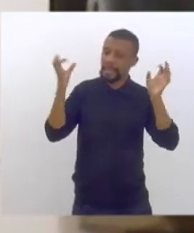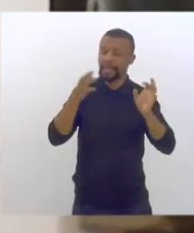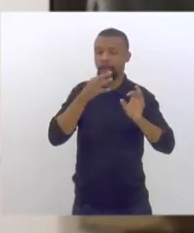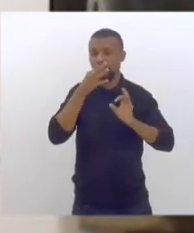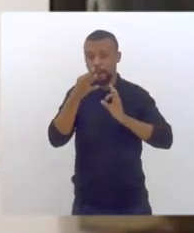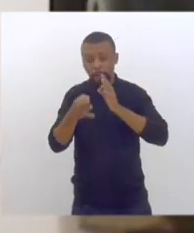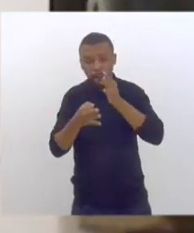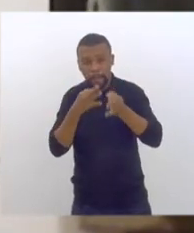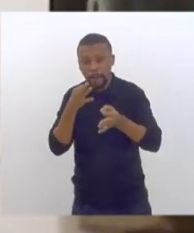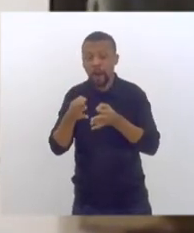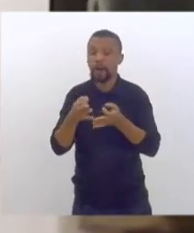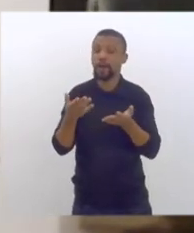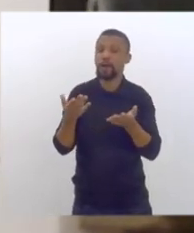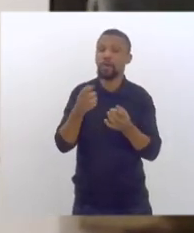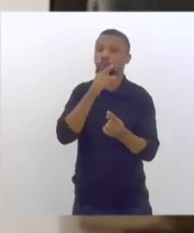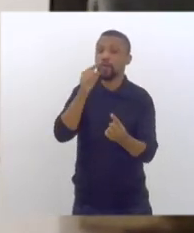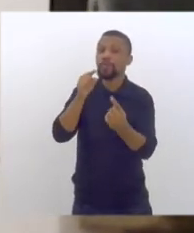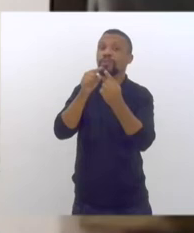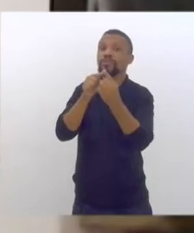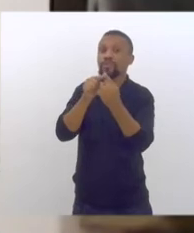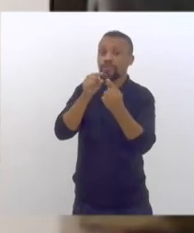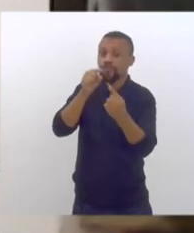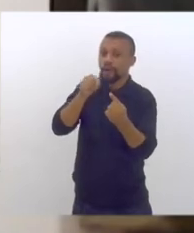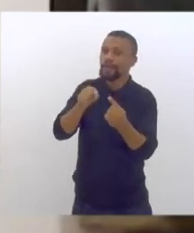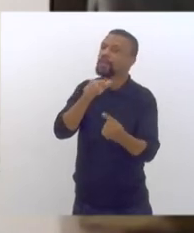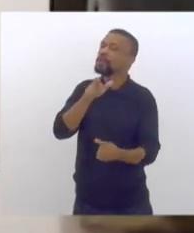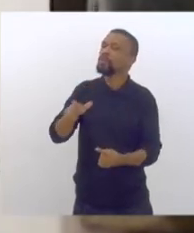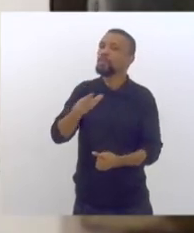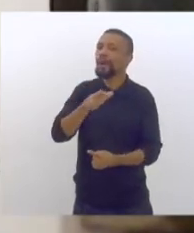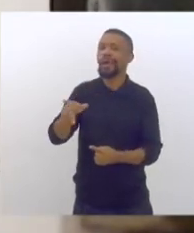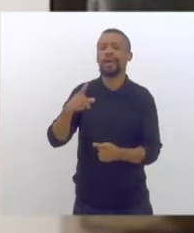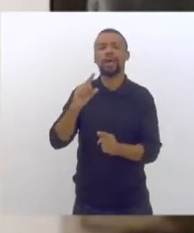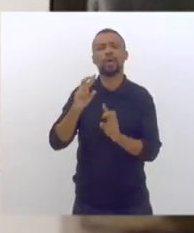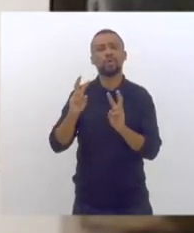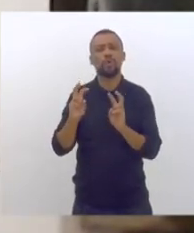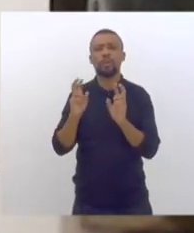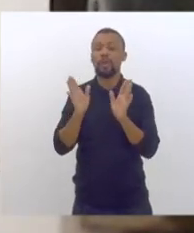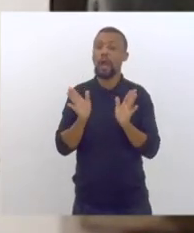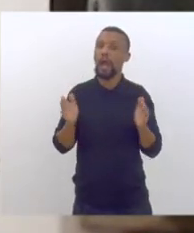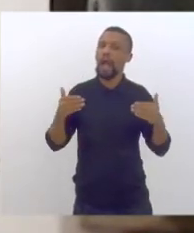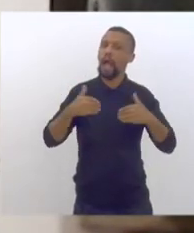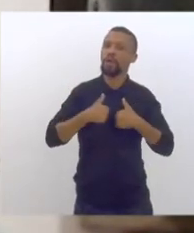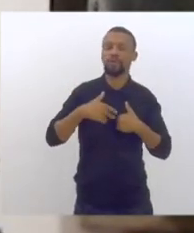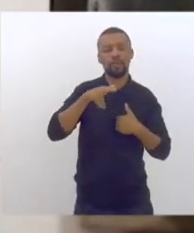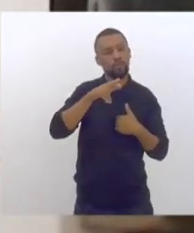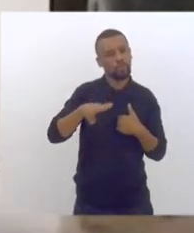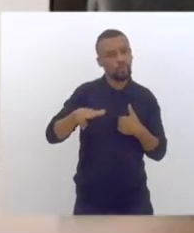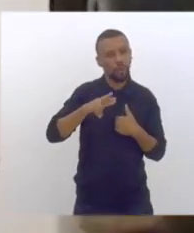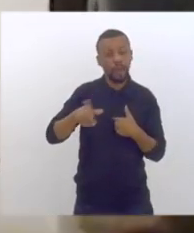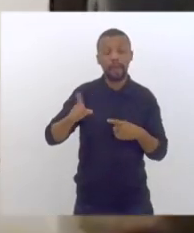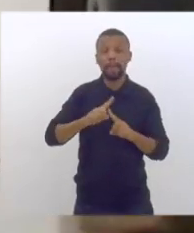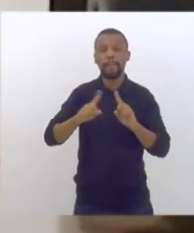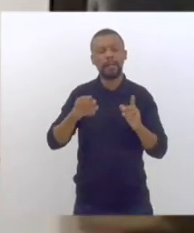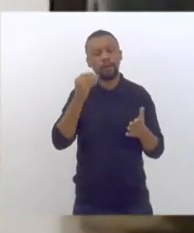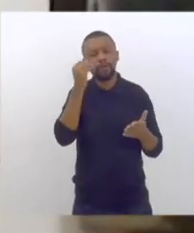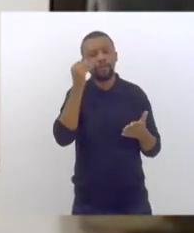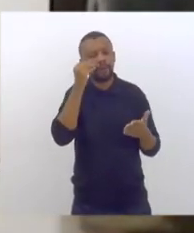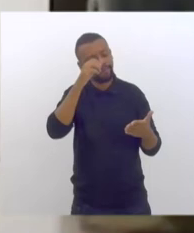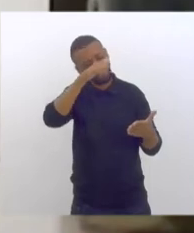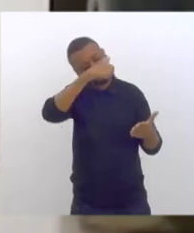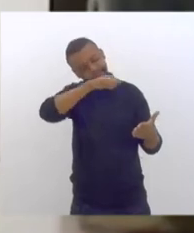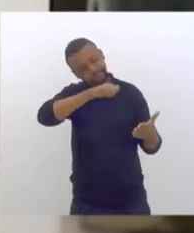sonoros objetivo não era esse de transtorno do espectro autista não era mas eu vou verificar